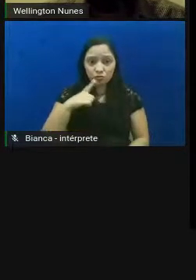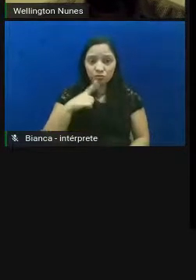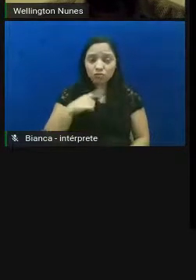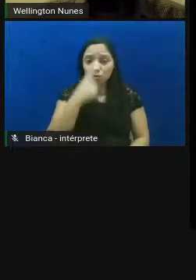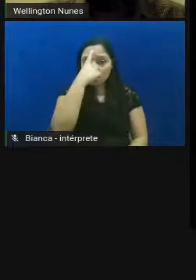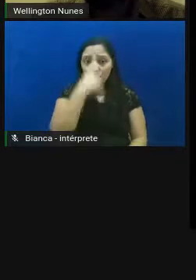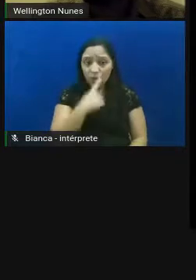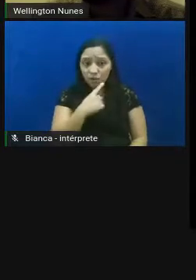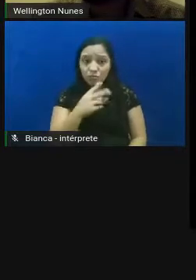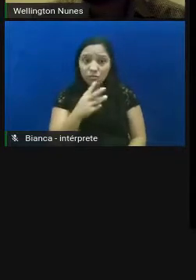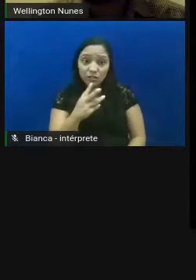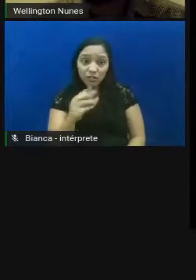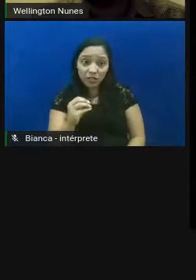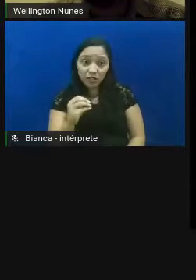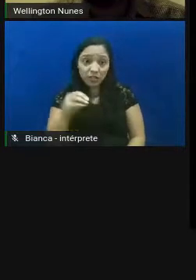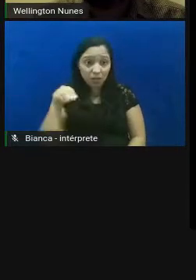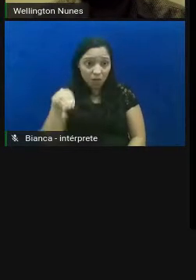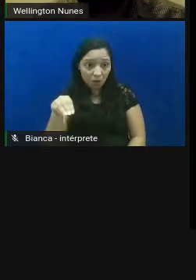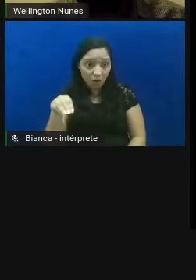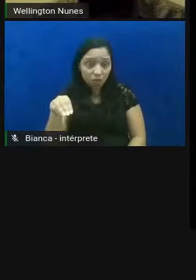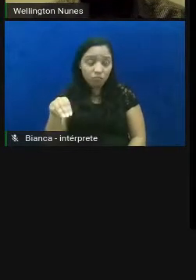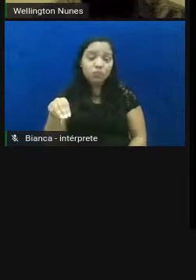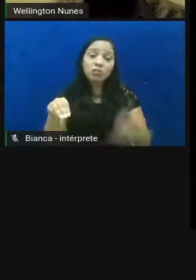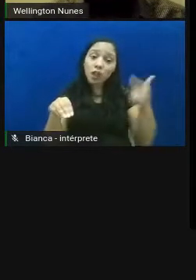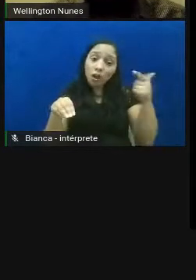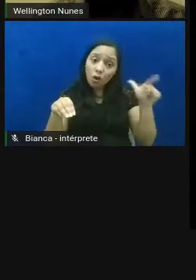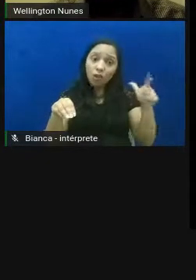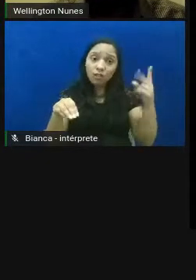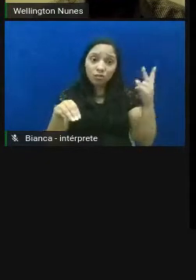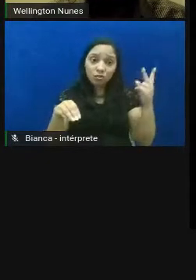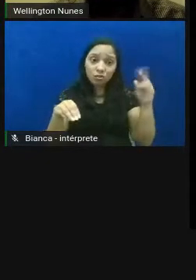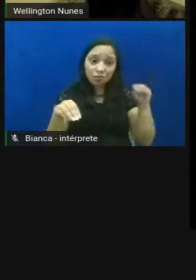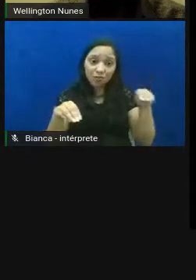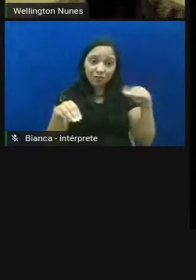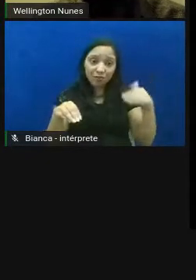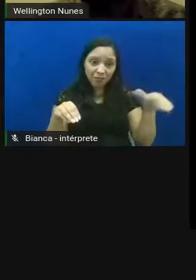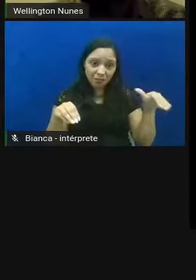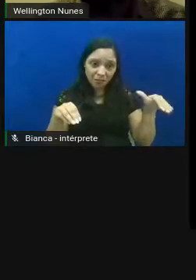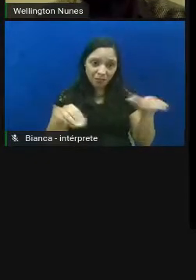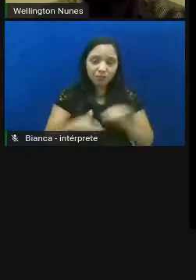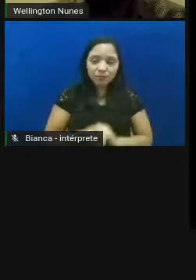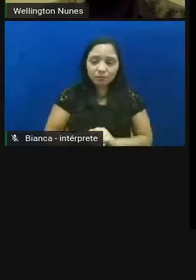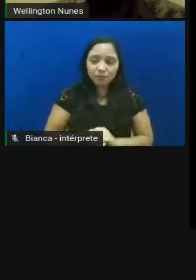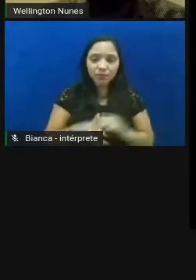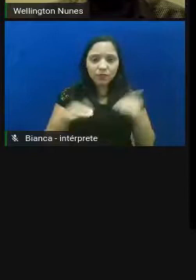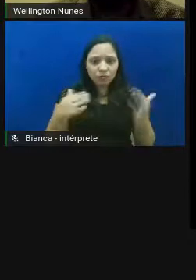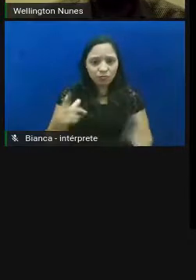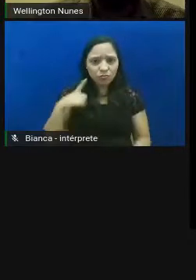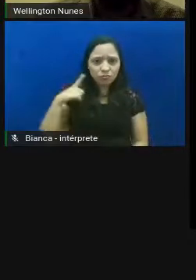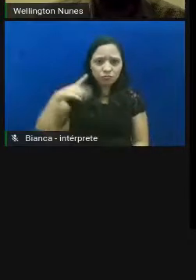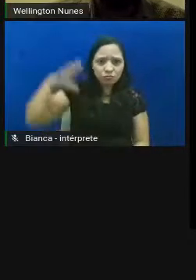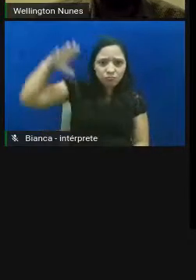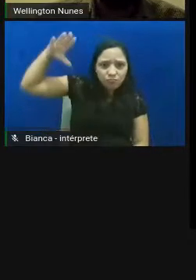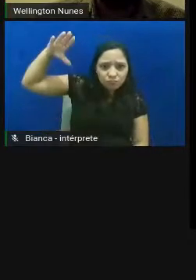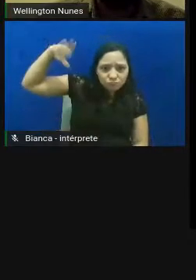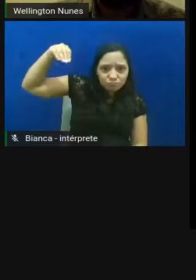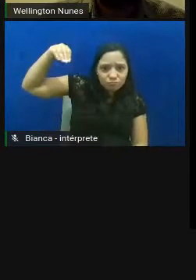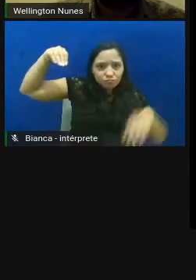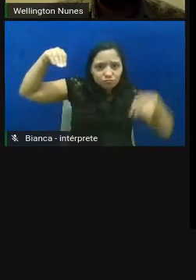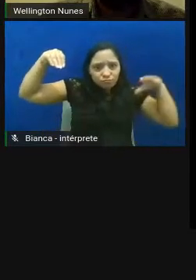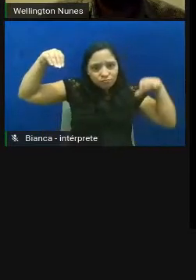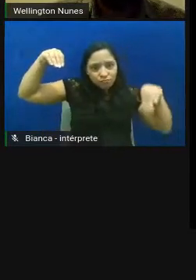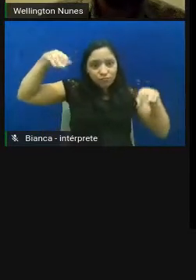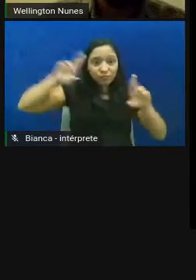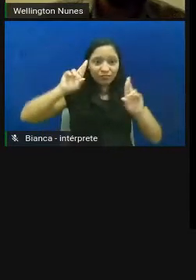metros e uma imagem de 2,5 metros. Então, nós temos uma diferença de resolução bastante